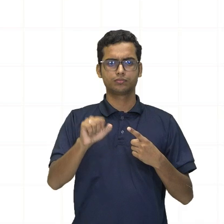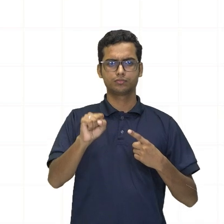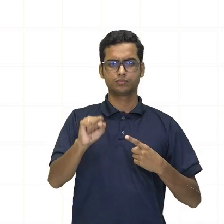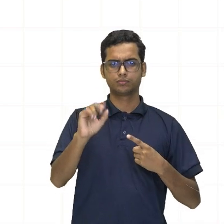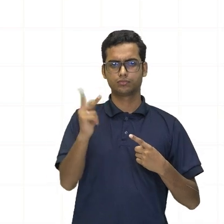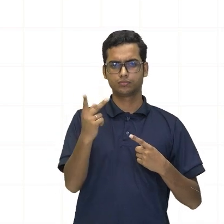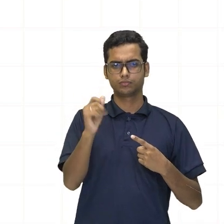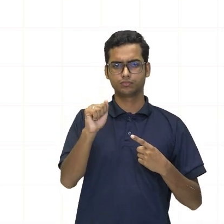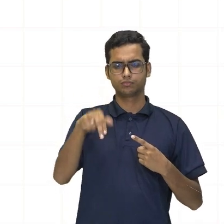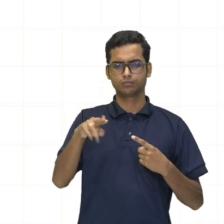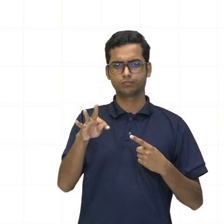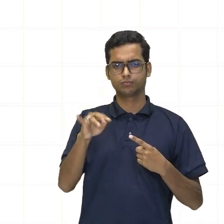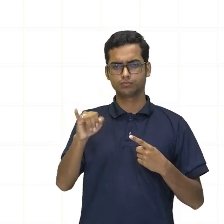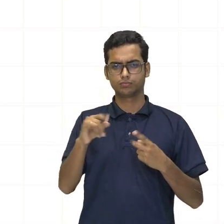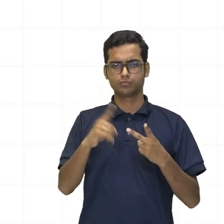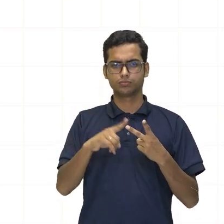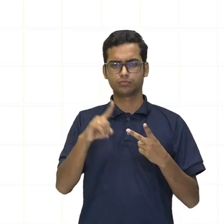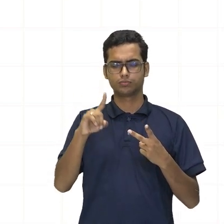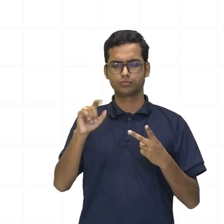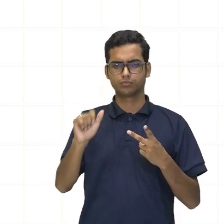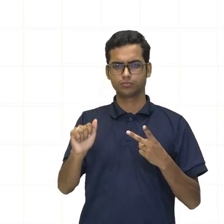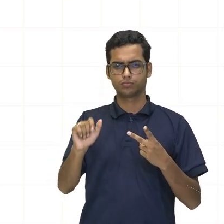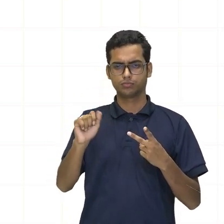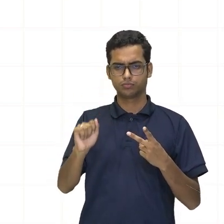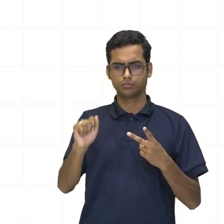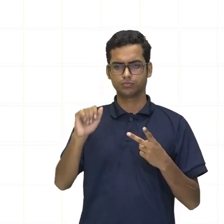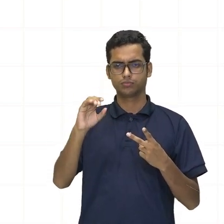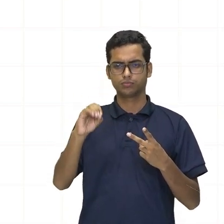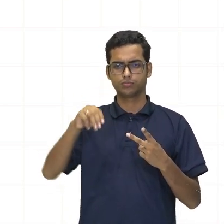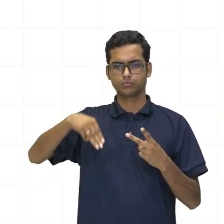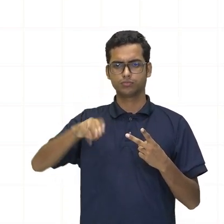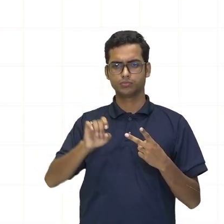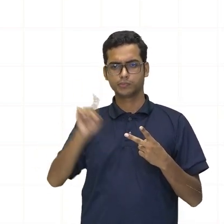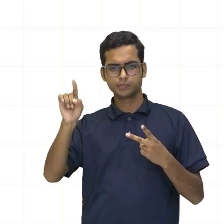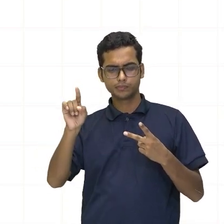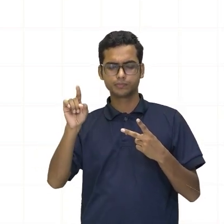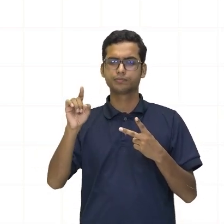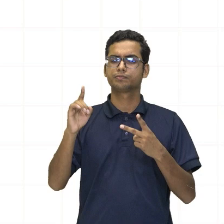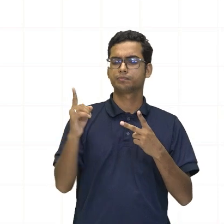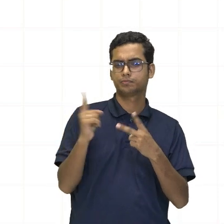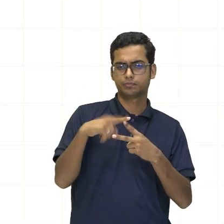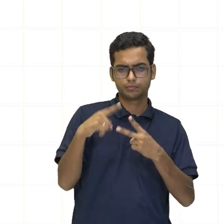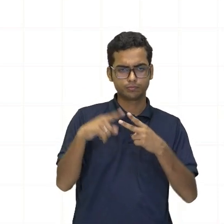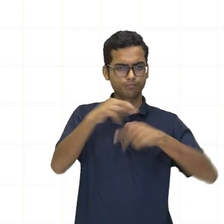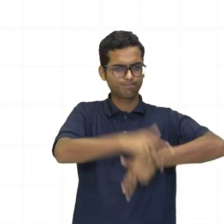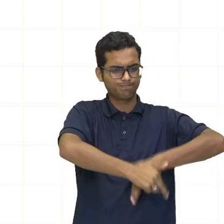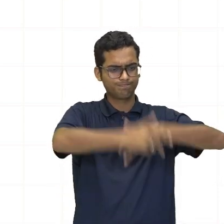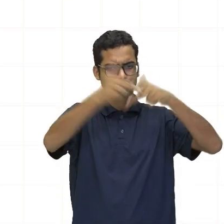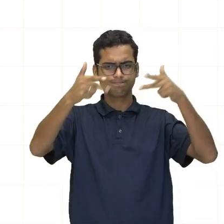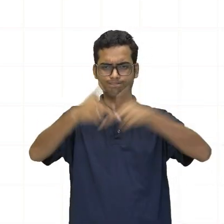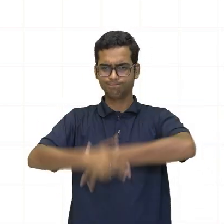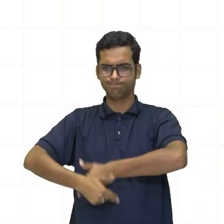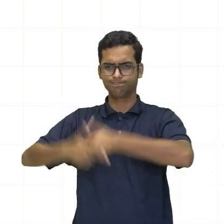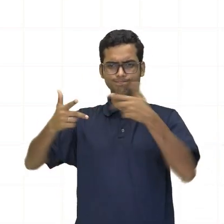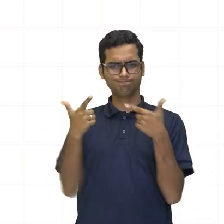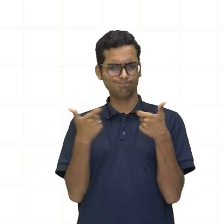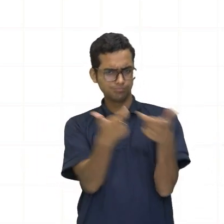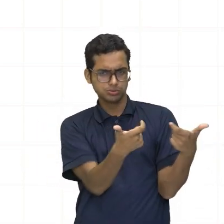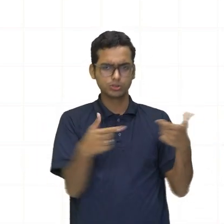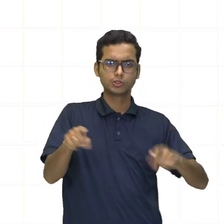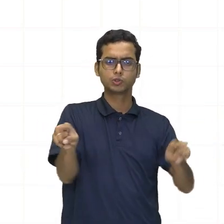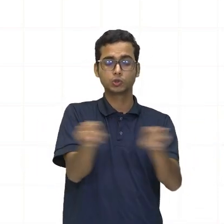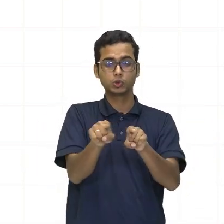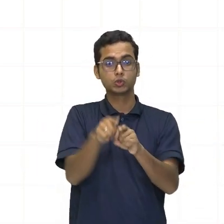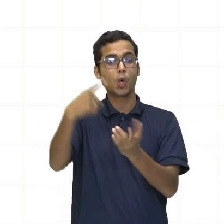vai investir nessa questão de guerras intertribais, vão fazer alguns acordos